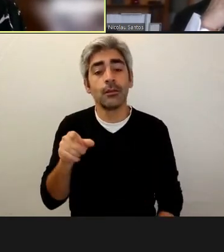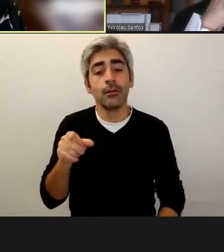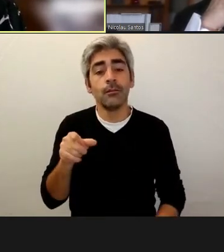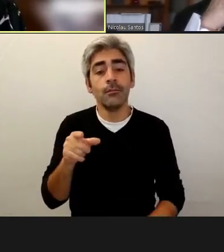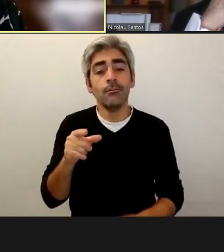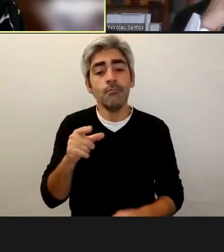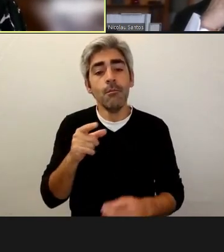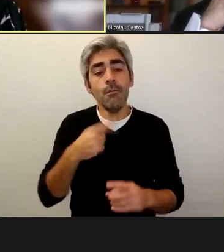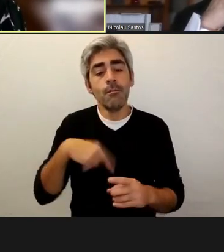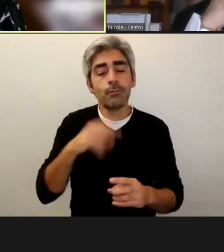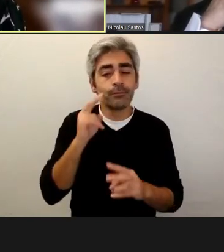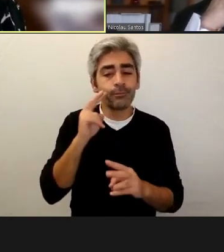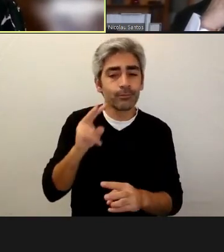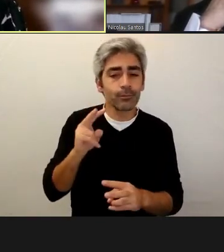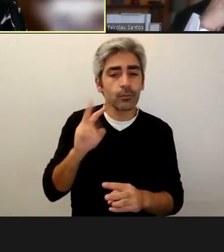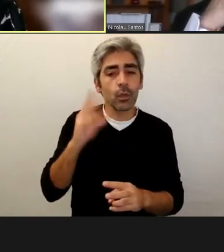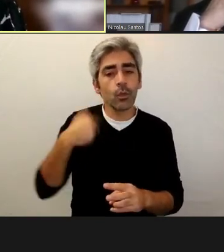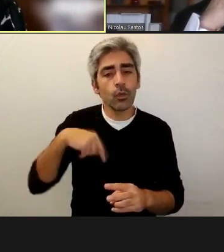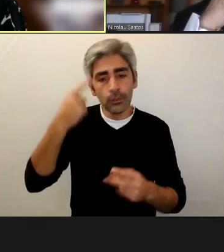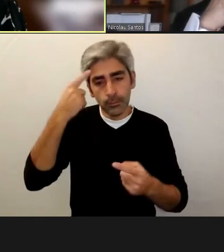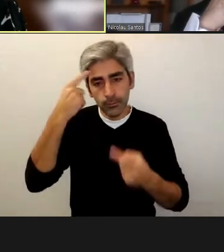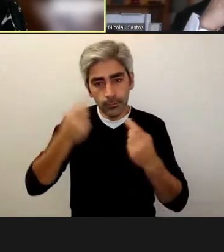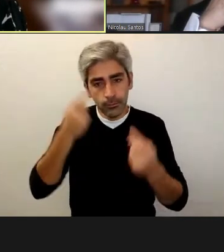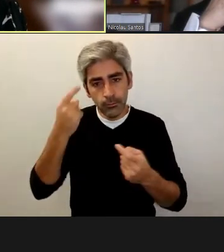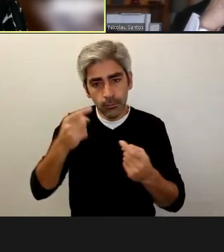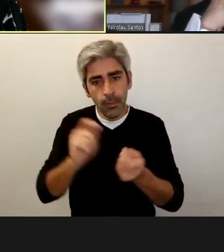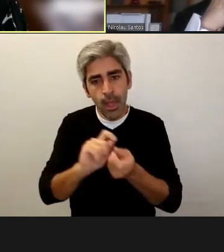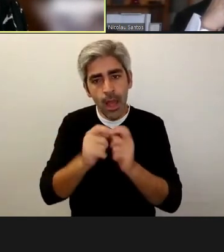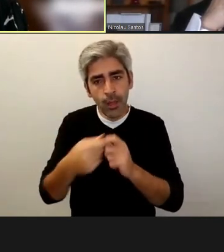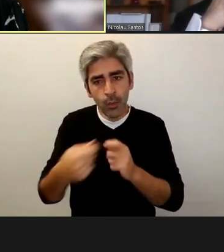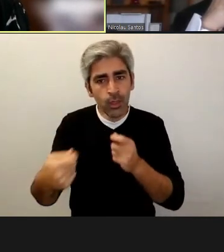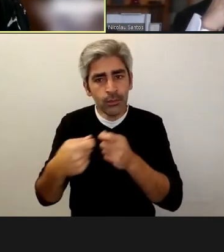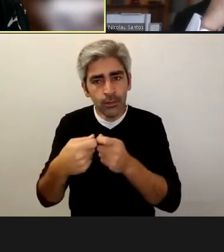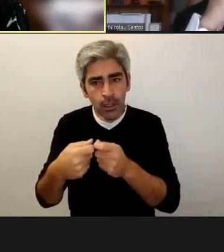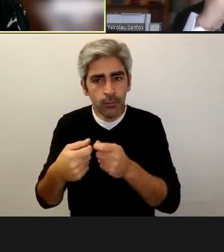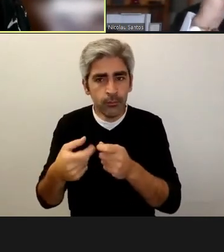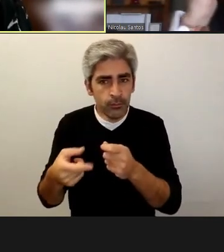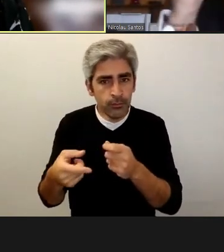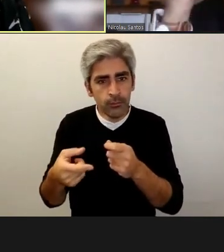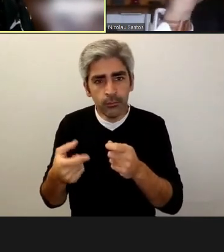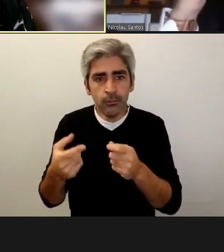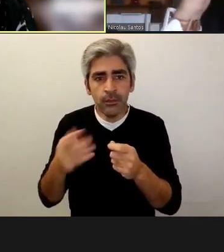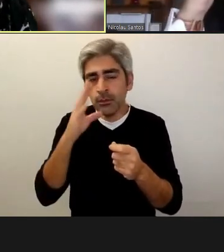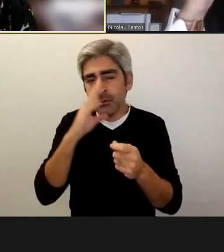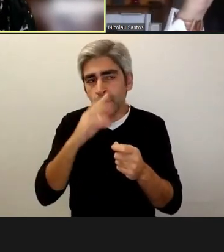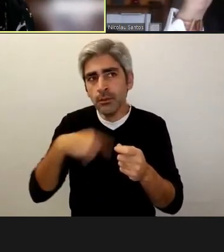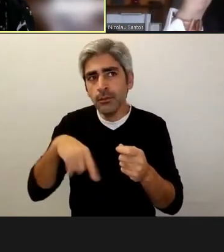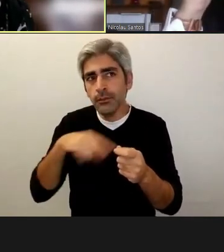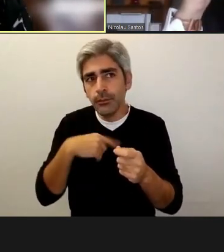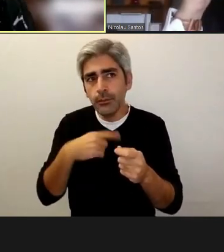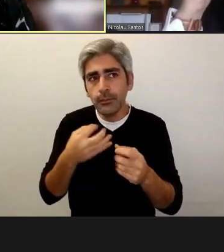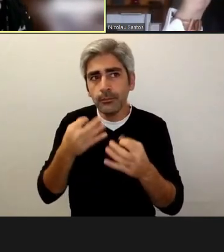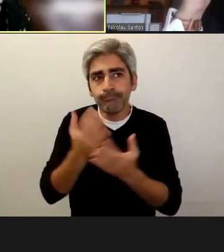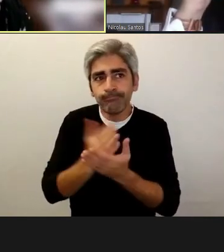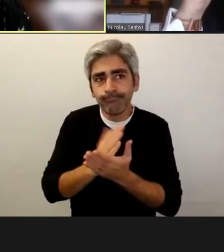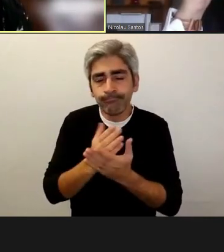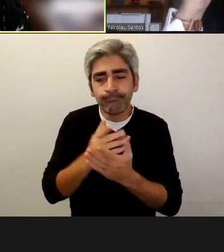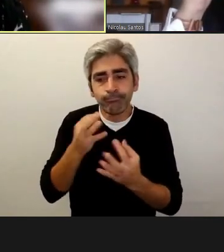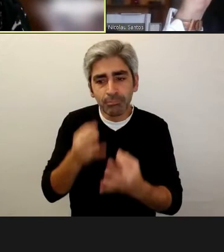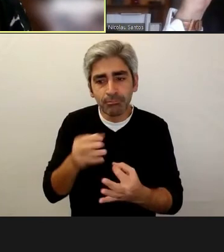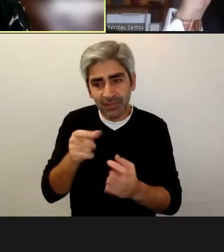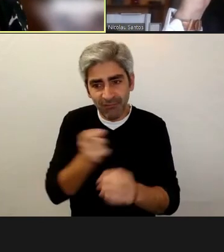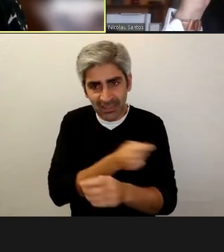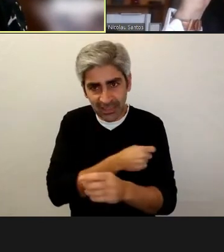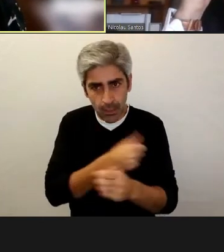em conta quando estamos a ponderar desde logo a adequação. Dizer, se nós não temos grandes incertezas quanto à eficácia da